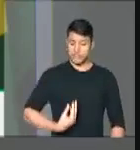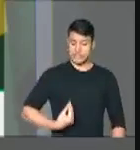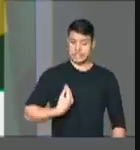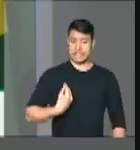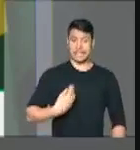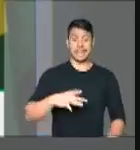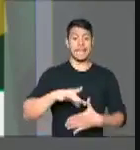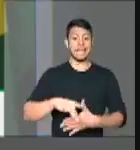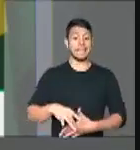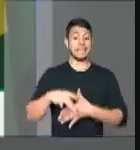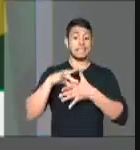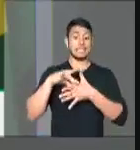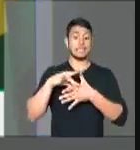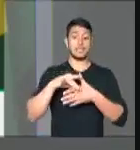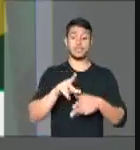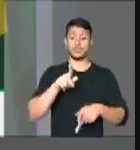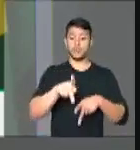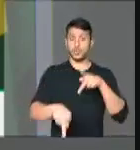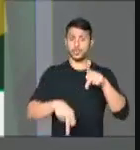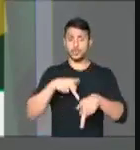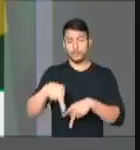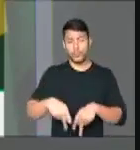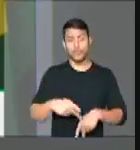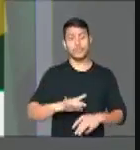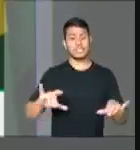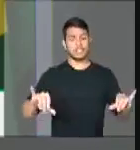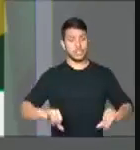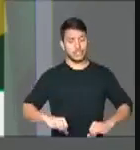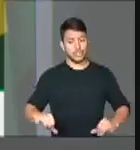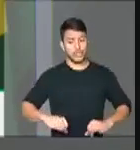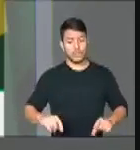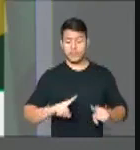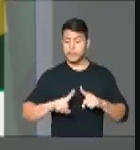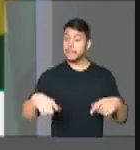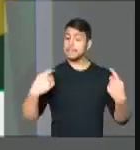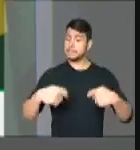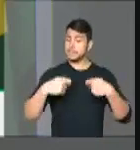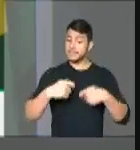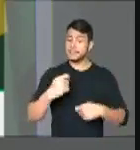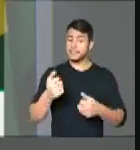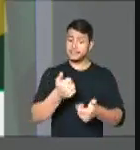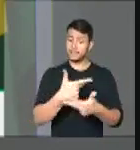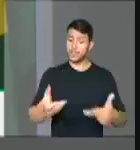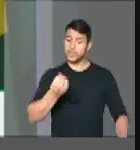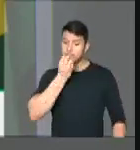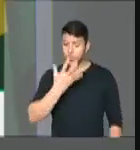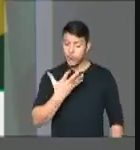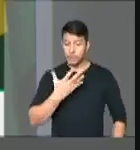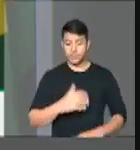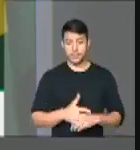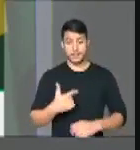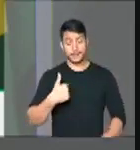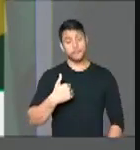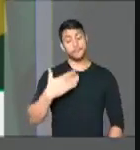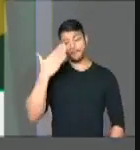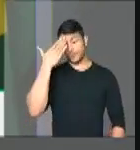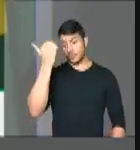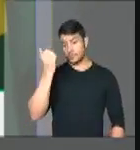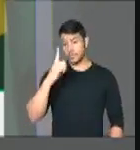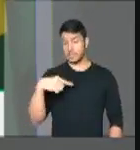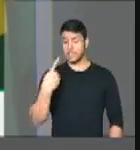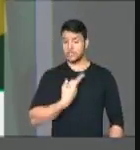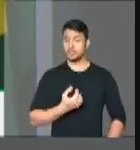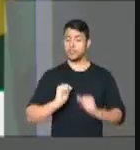líderes de um povo sofrido, de um povo que merece muito mais. Eu tenho certeza que a gente vai fazer